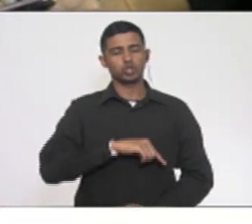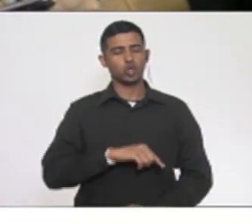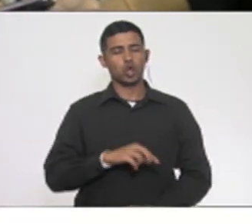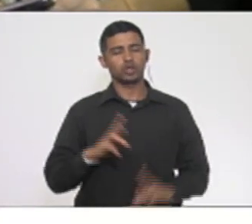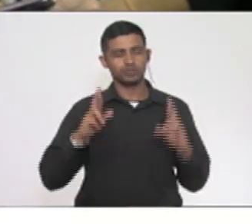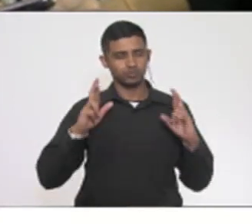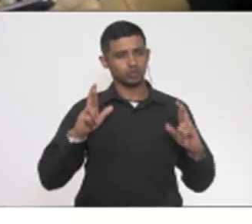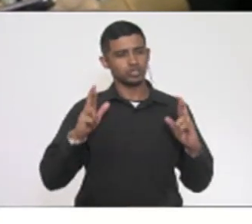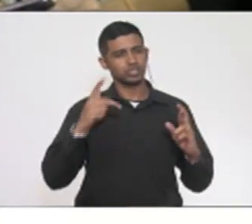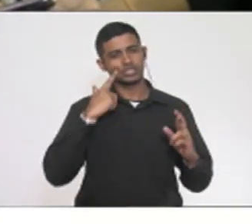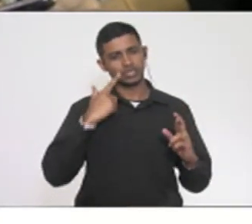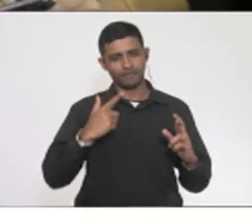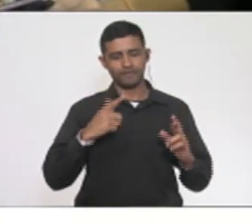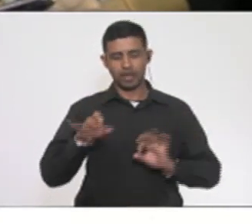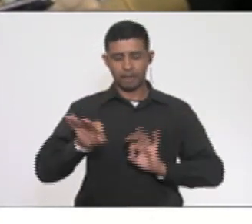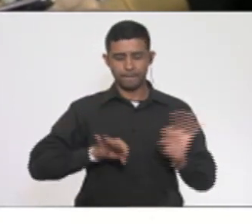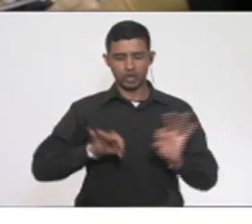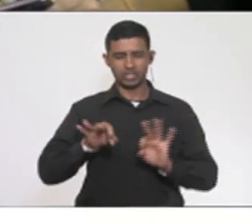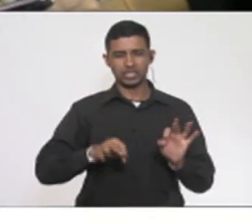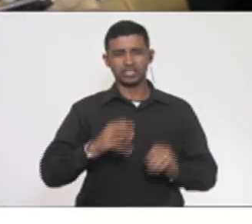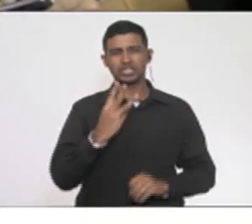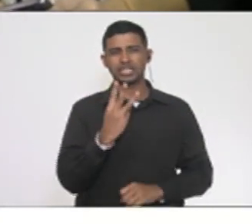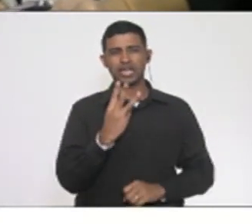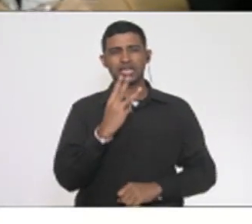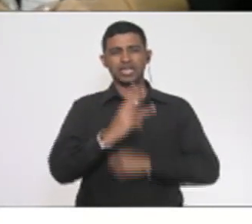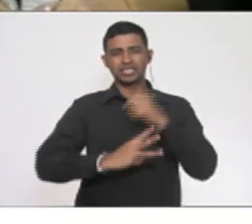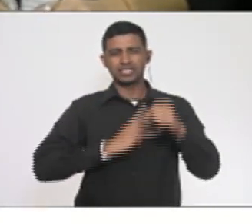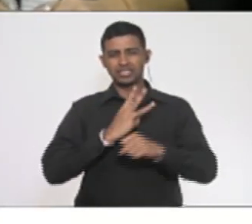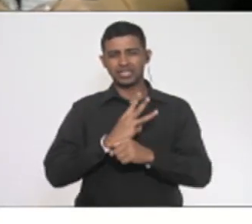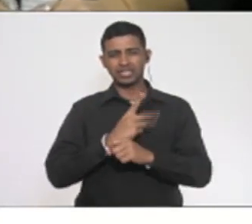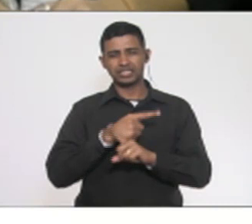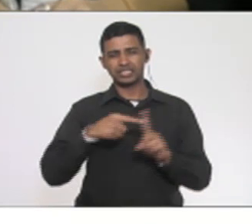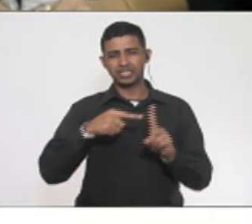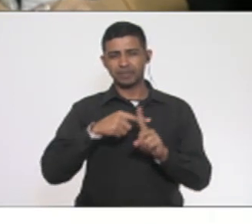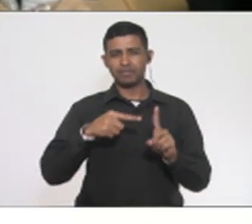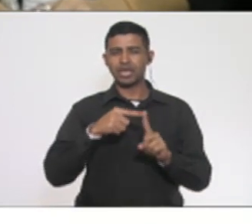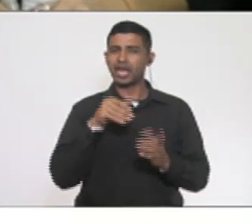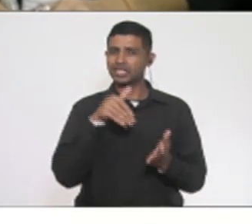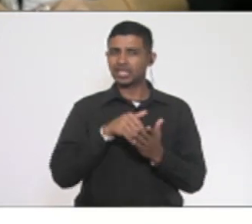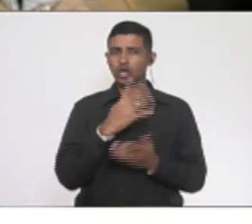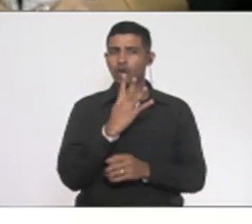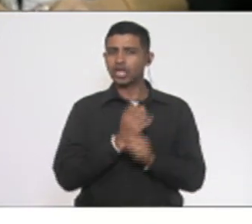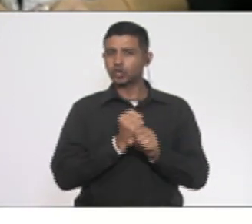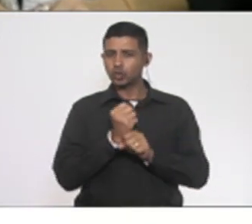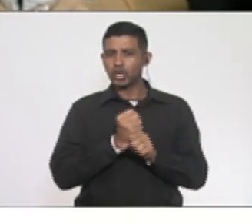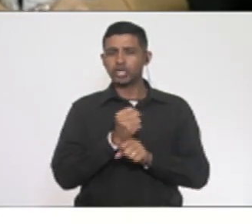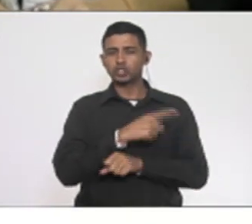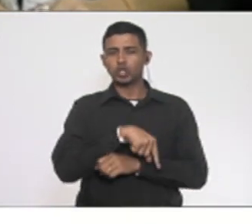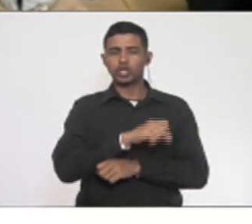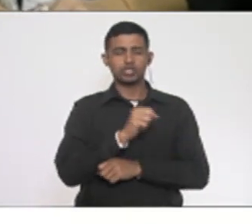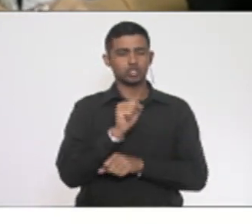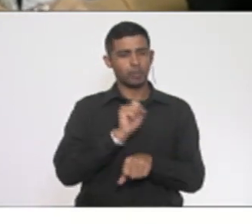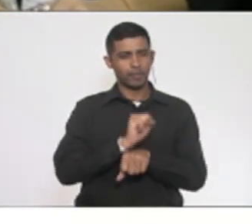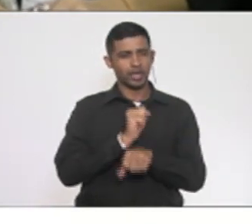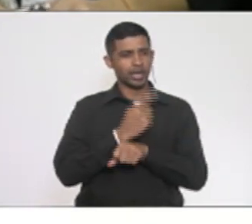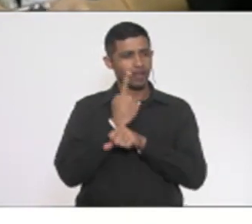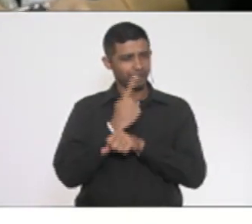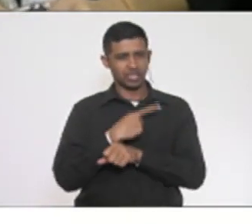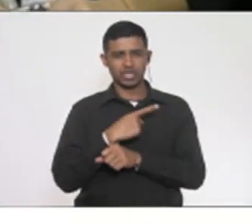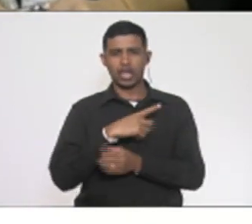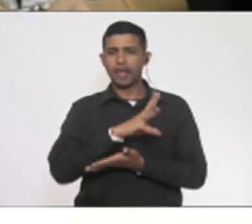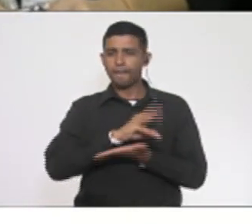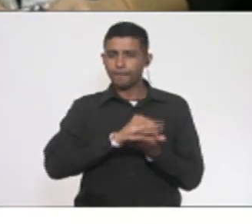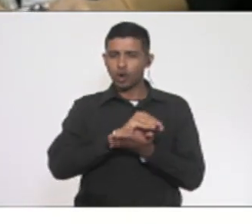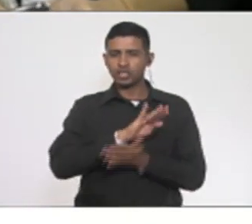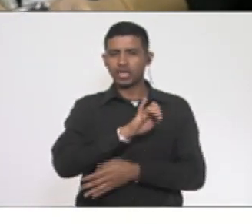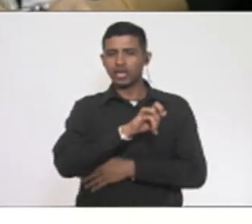foi um processo que levou de 3 anos e meio a 4 anos para ser desenvolvido. A gente espera que agora que a gente tenha um modelo de edital, um modelo de contrato,